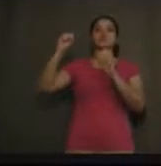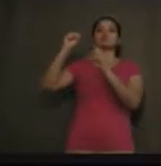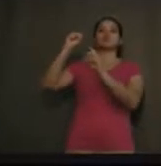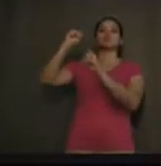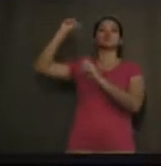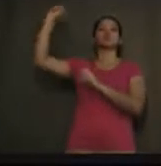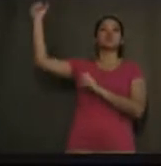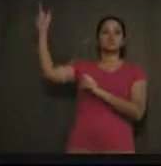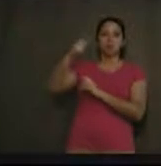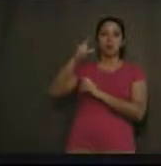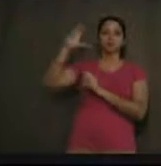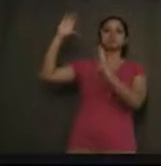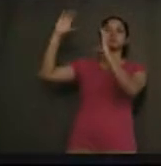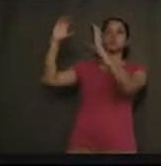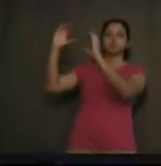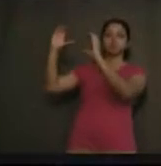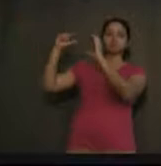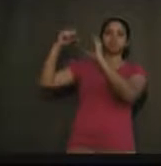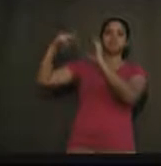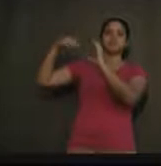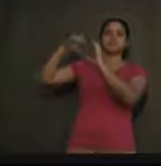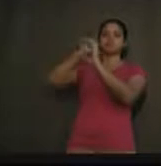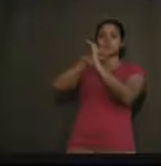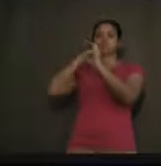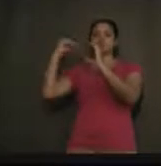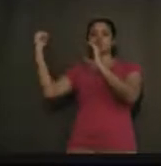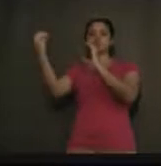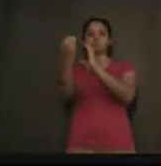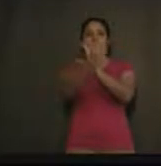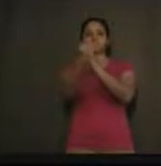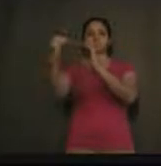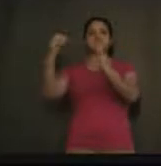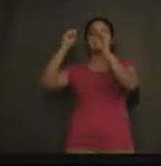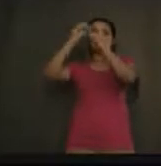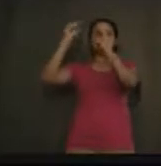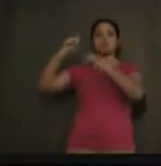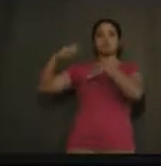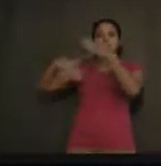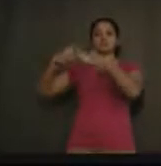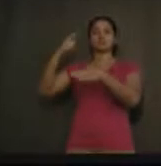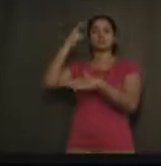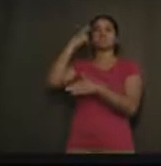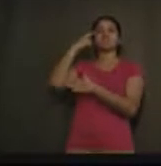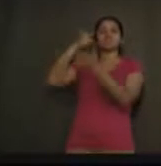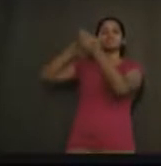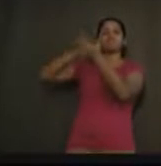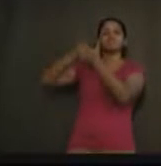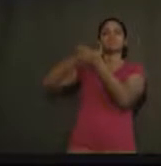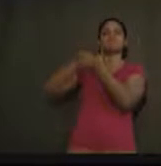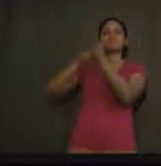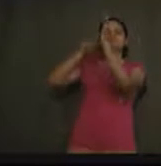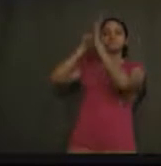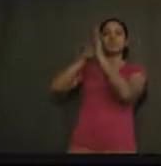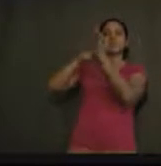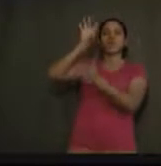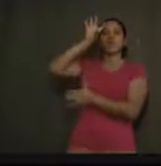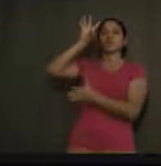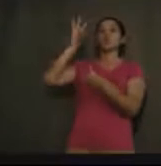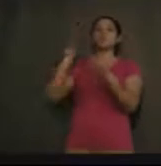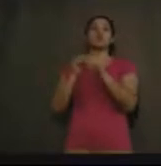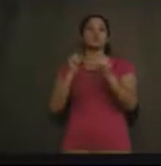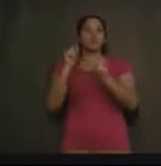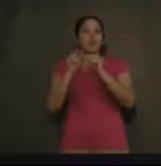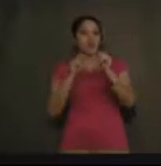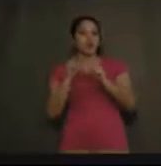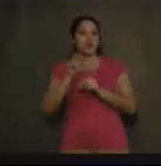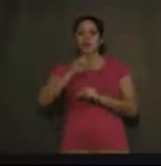solar, e ele concluiu que provavelmente o sistema solar é instável e que no prazo, nessa ordem de grandeza de